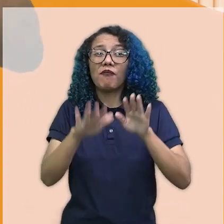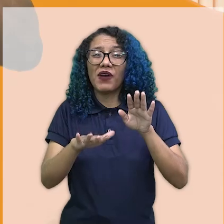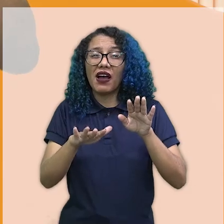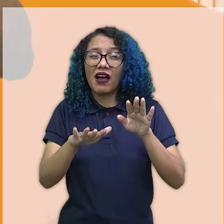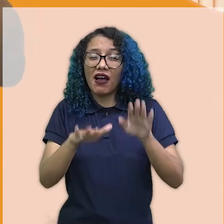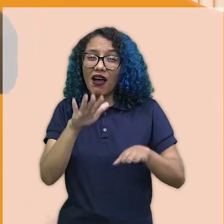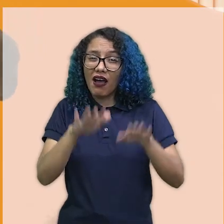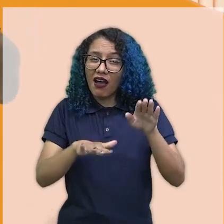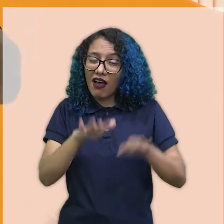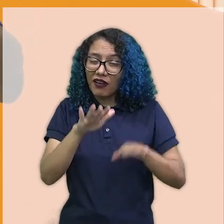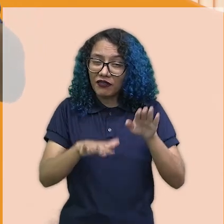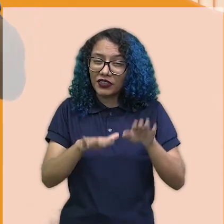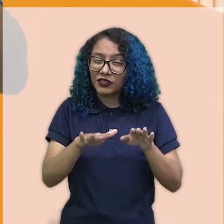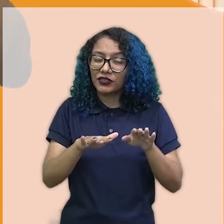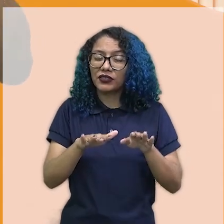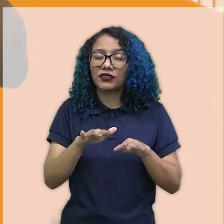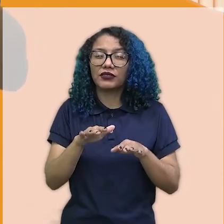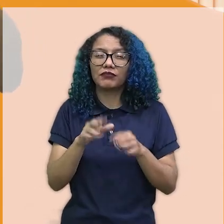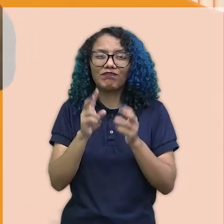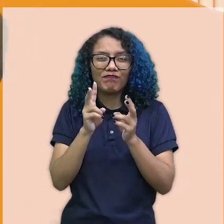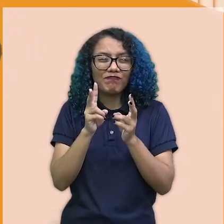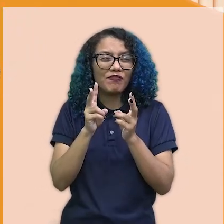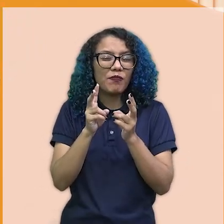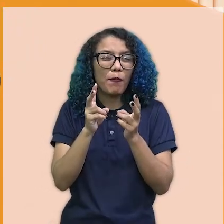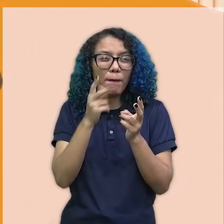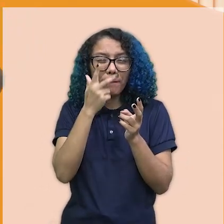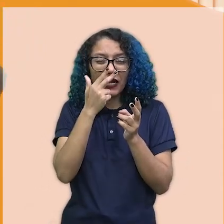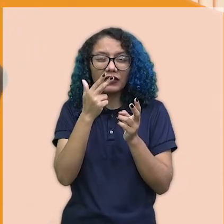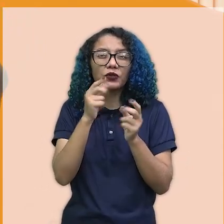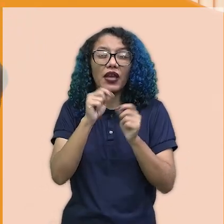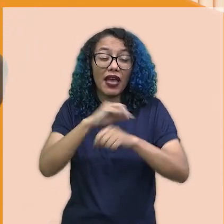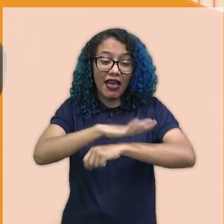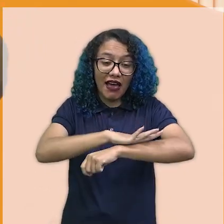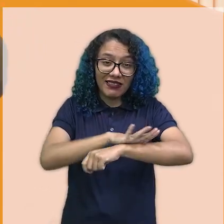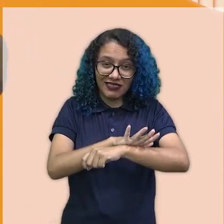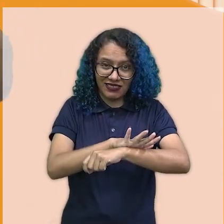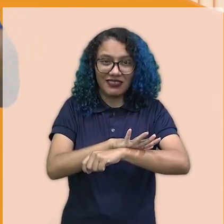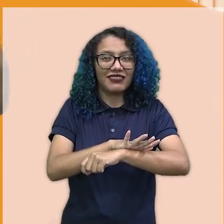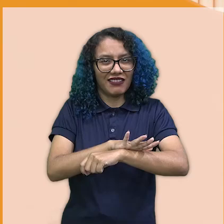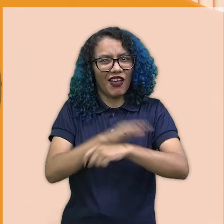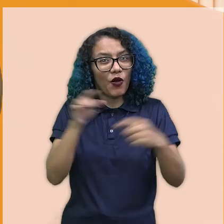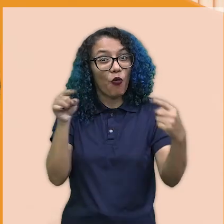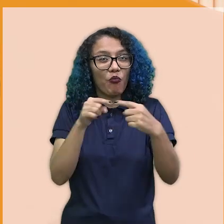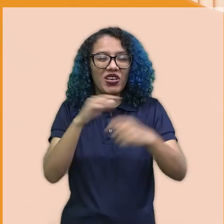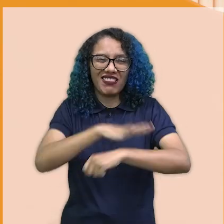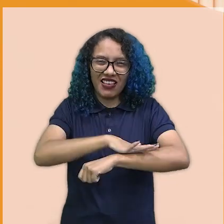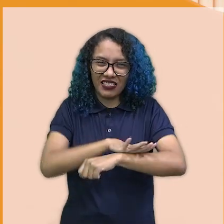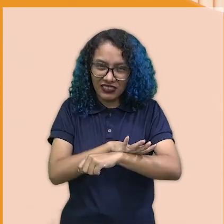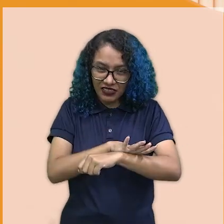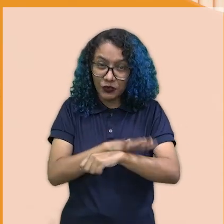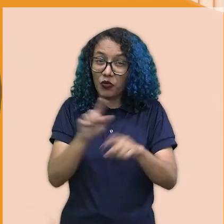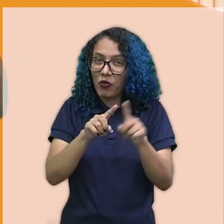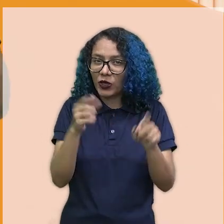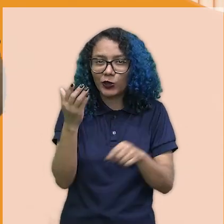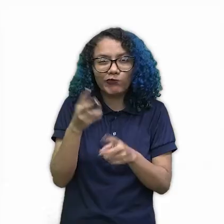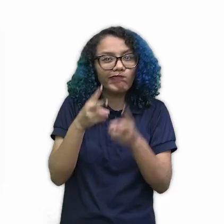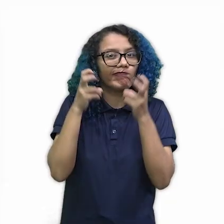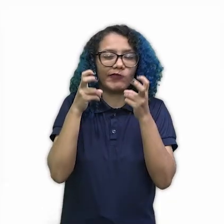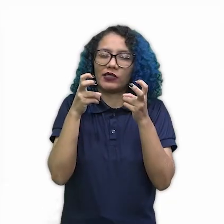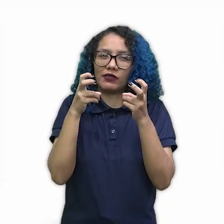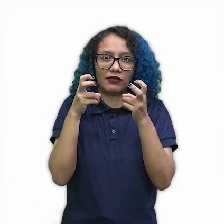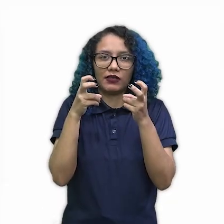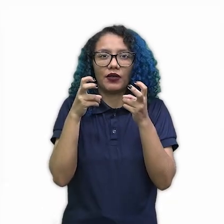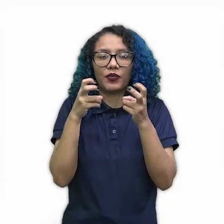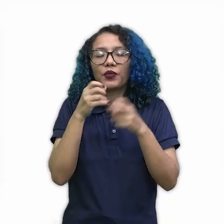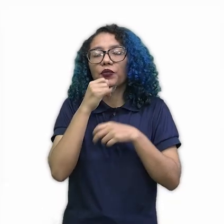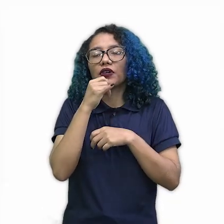palavras, são expressões, muitas vezes racistas. Então é isso que a gente vai pensar. Vamos ver aqui, ó, uma